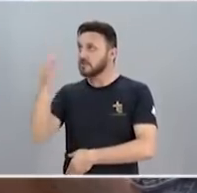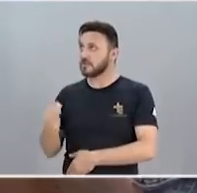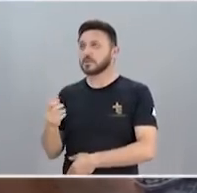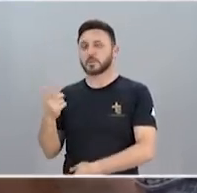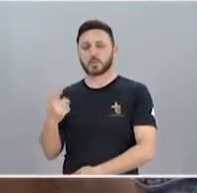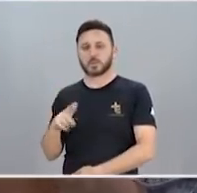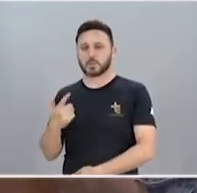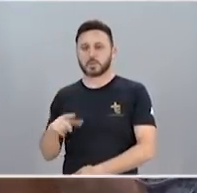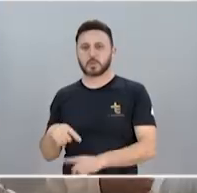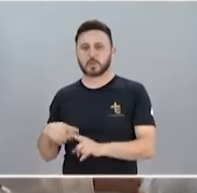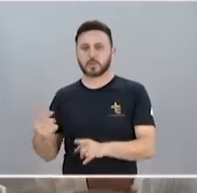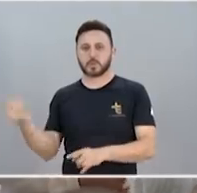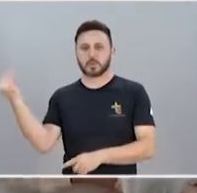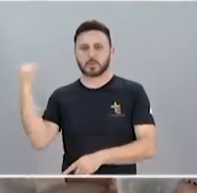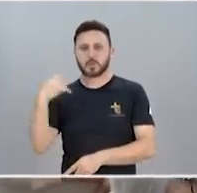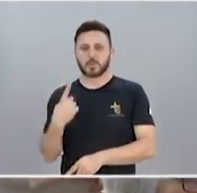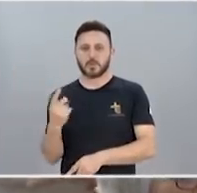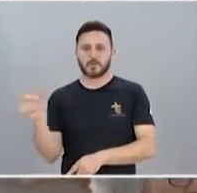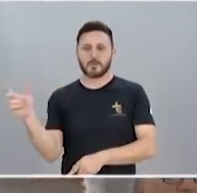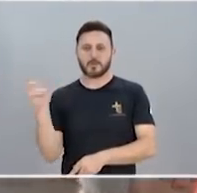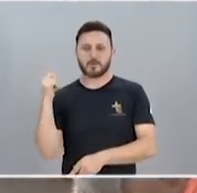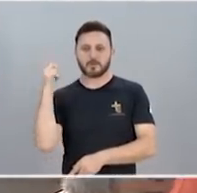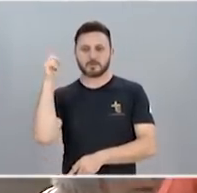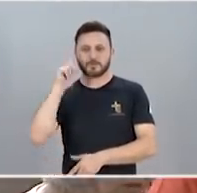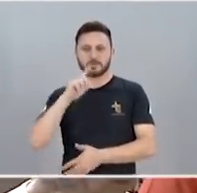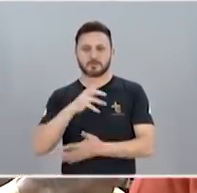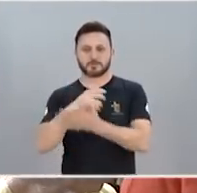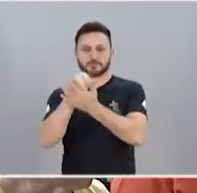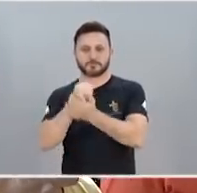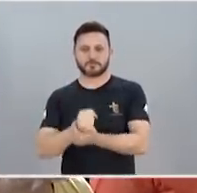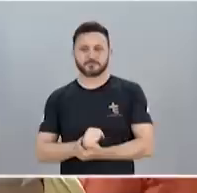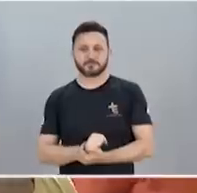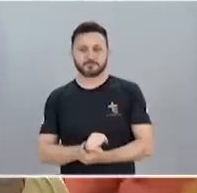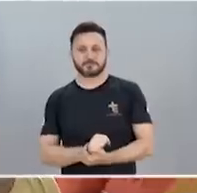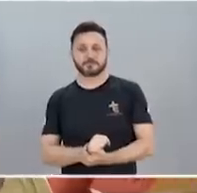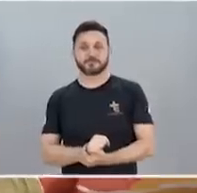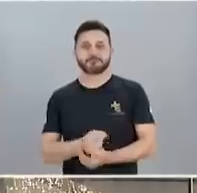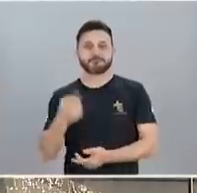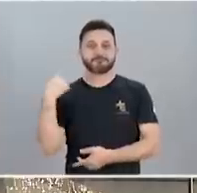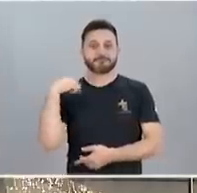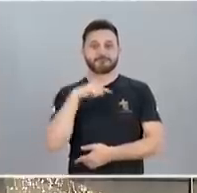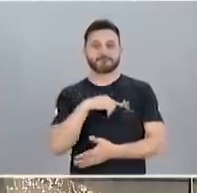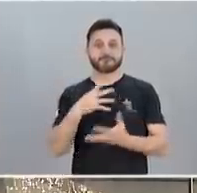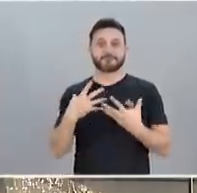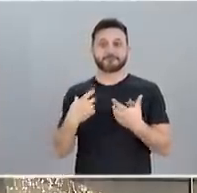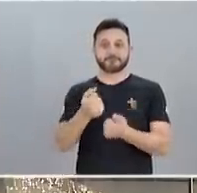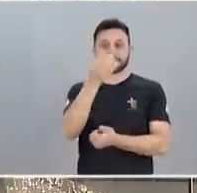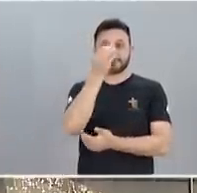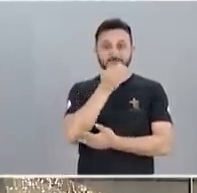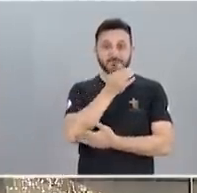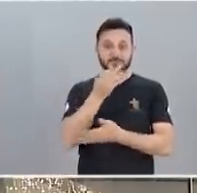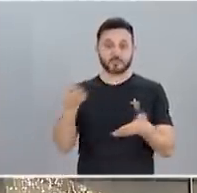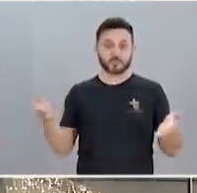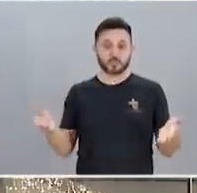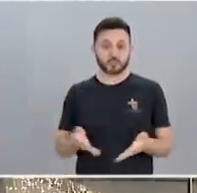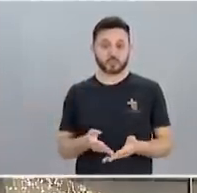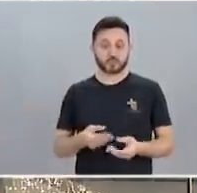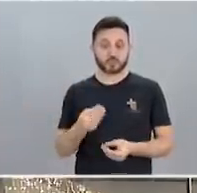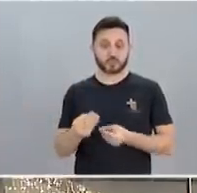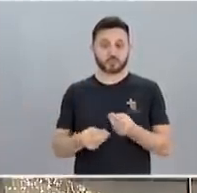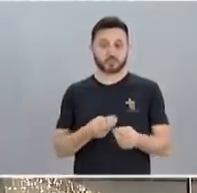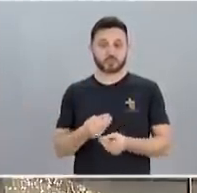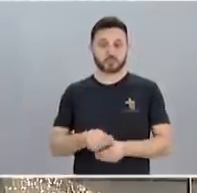minha morada, mas dizei uma palavra e serei salvo. E nós vamos receber Jesus agora, a